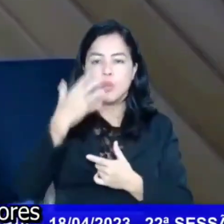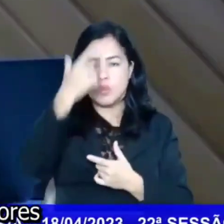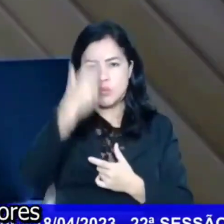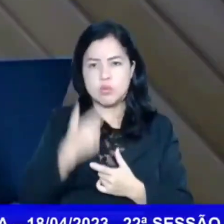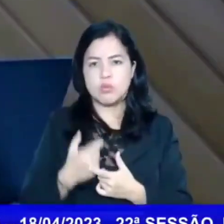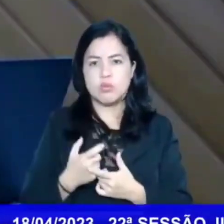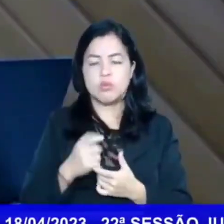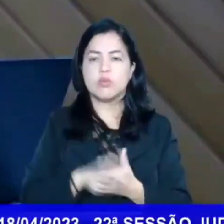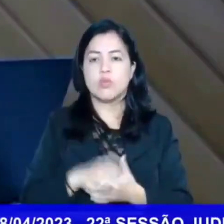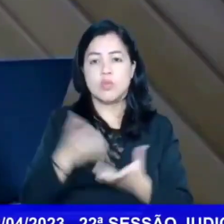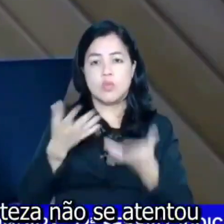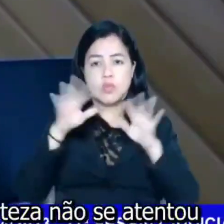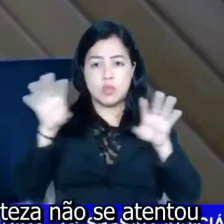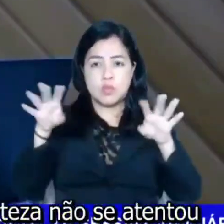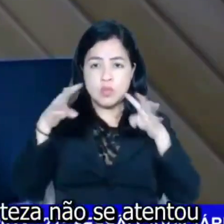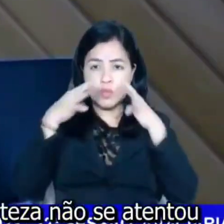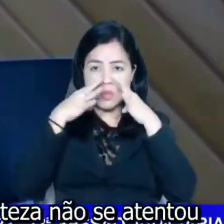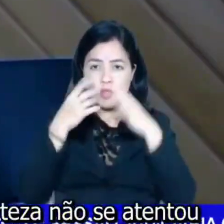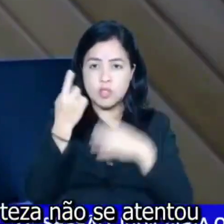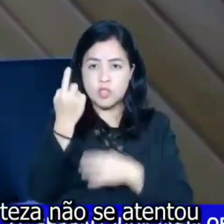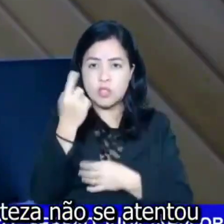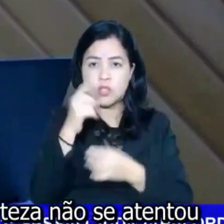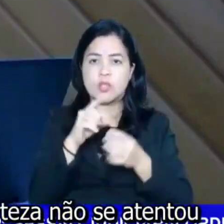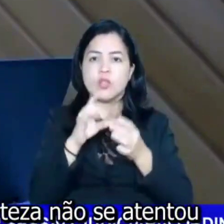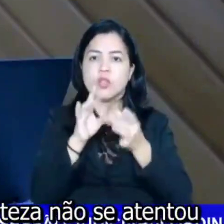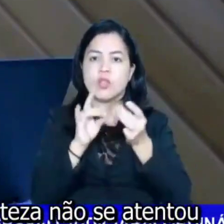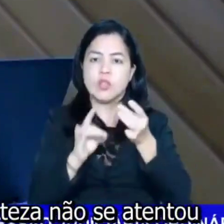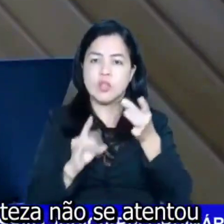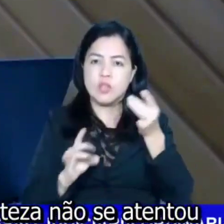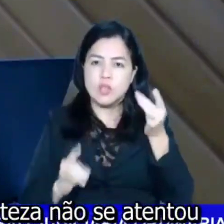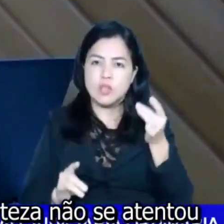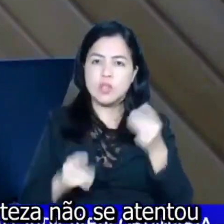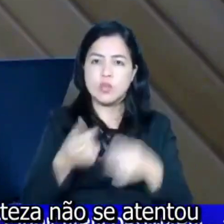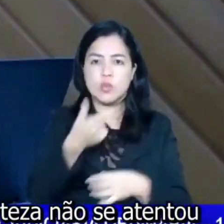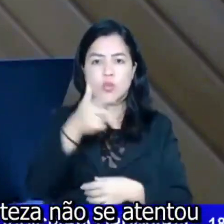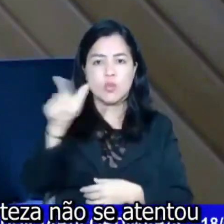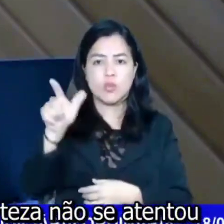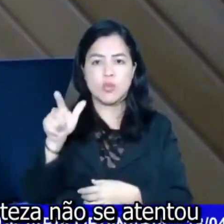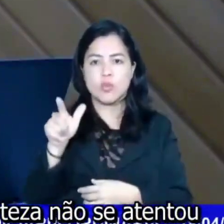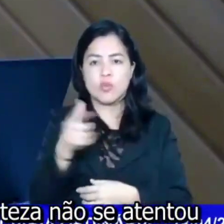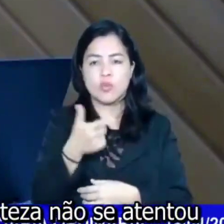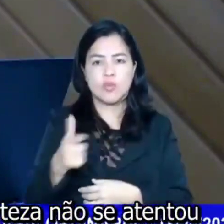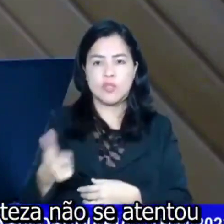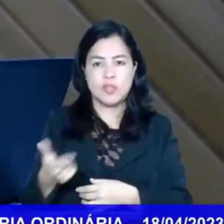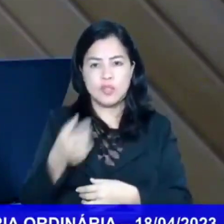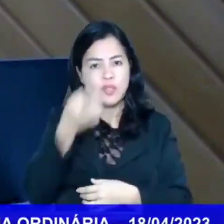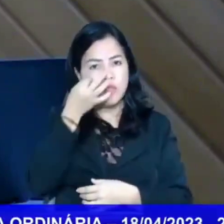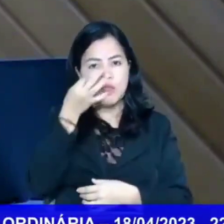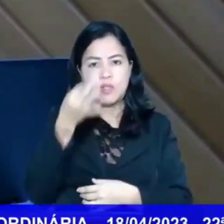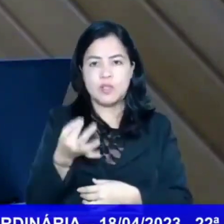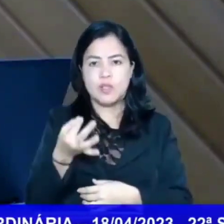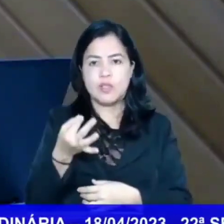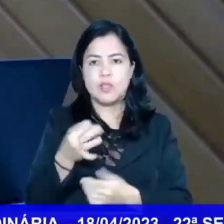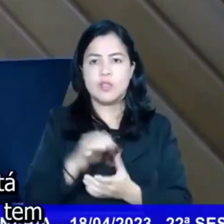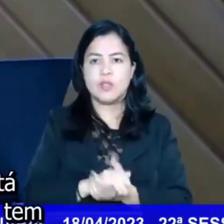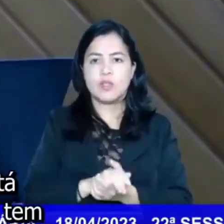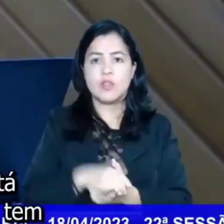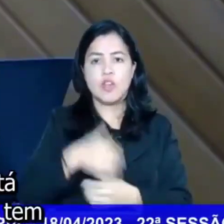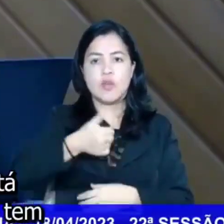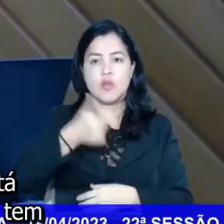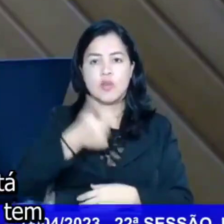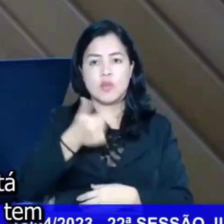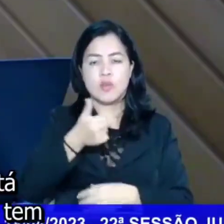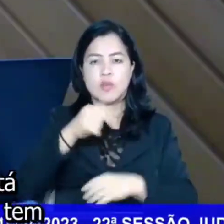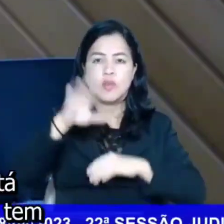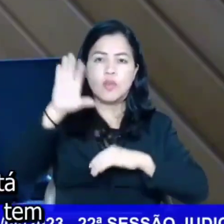dos senhores para um detalhe que o advogado da outra parte, com certeza, não se atentou. Primeiro,